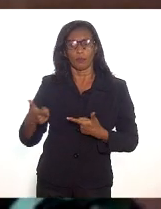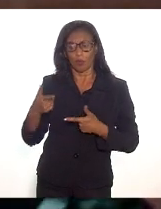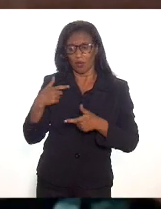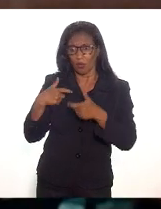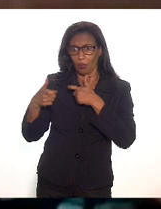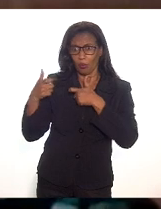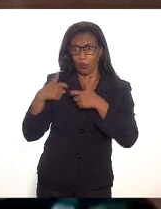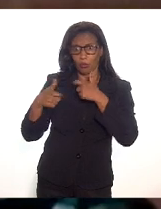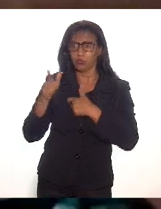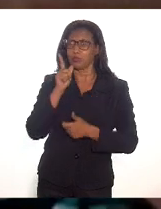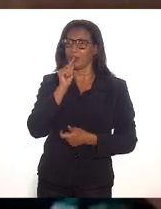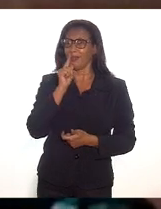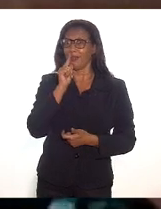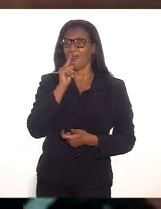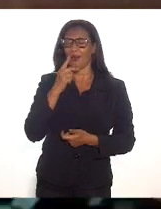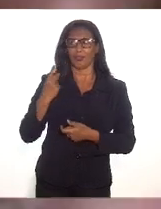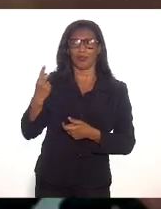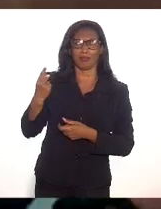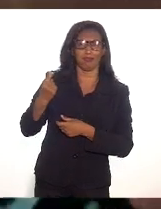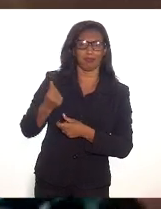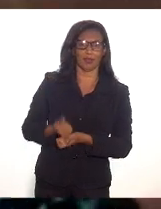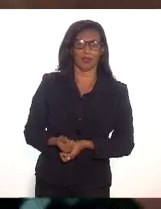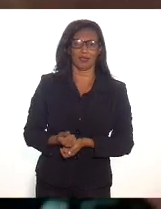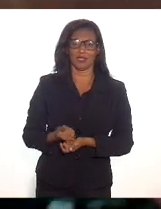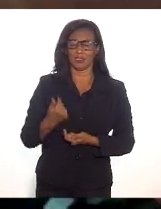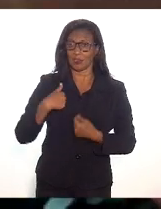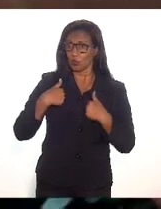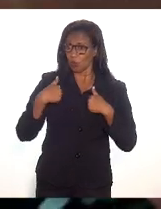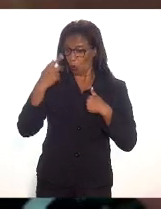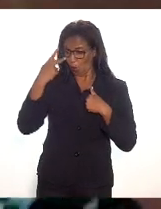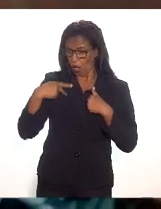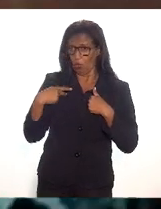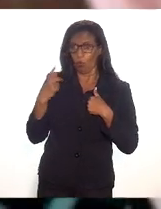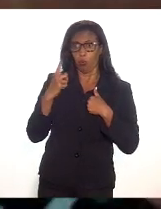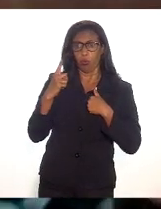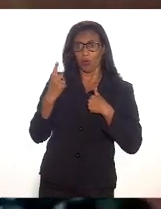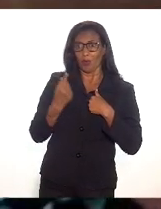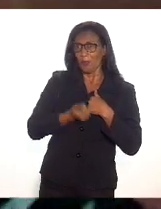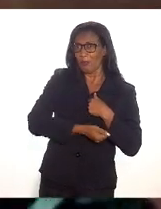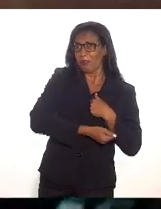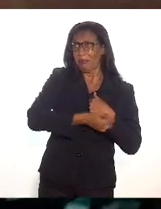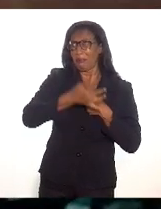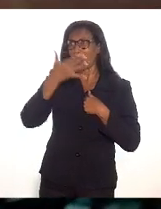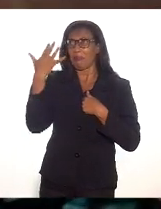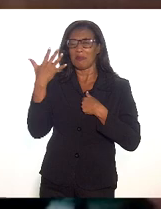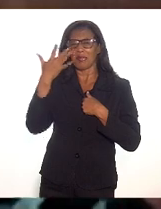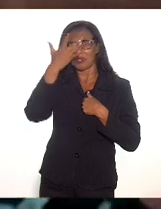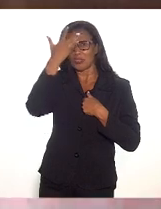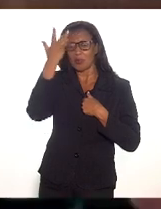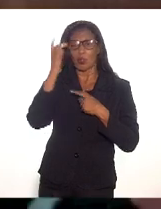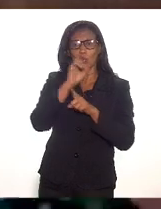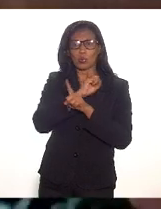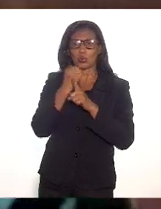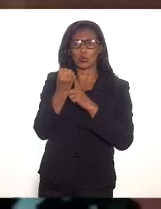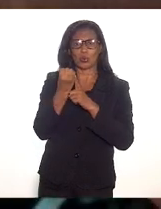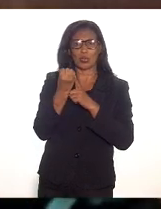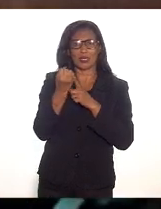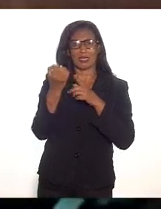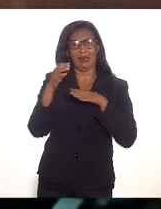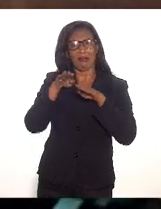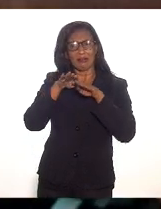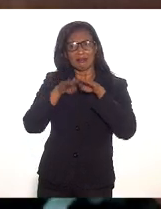mais tenra idade. Não só eu, como milhares de pessoas que sofrem com a divisão social desigual